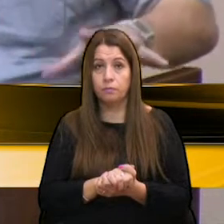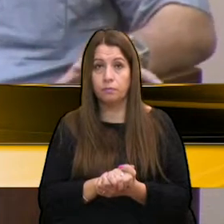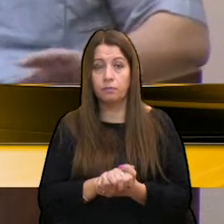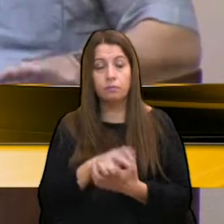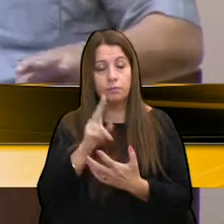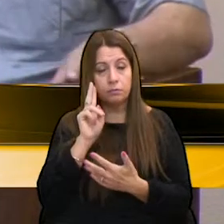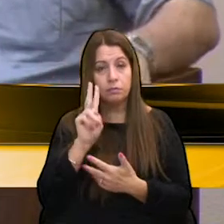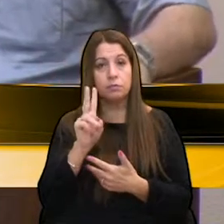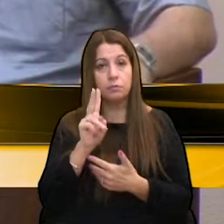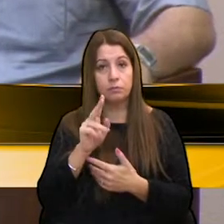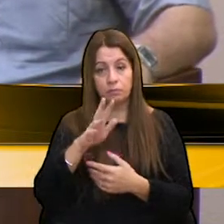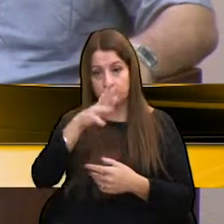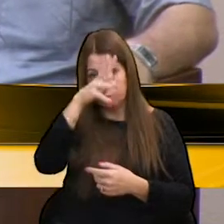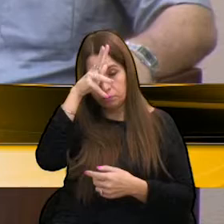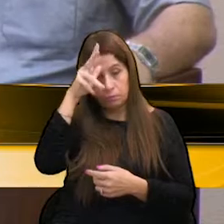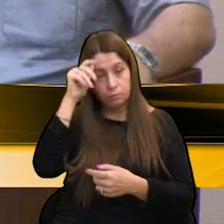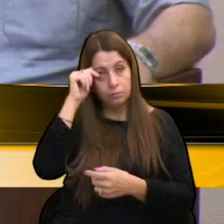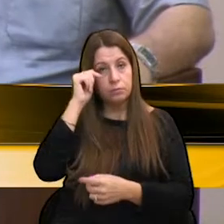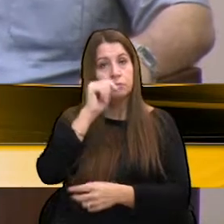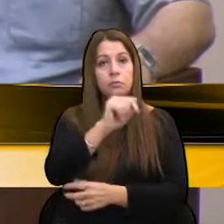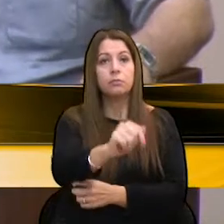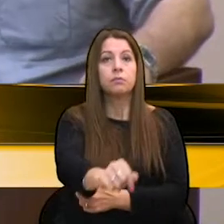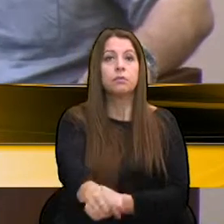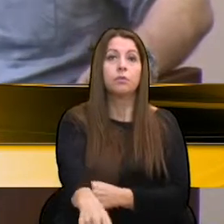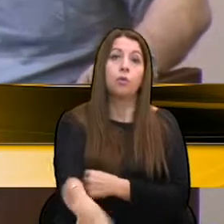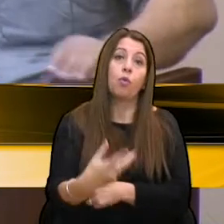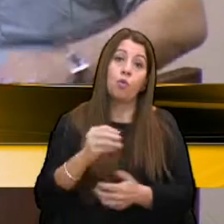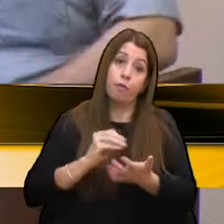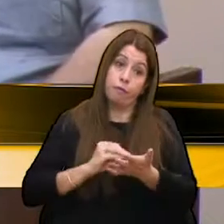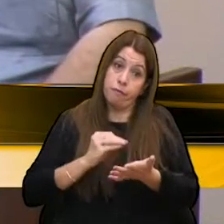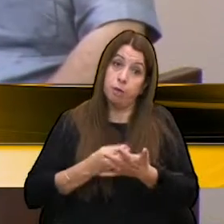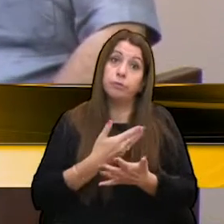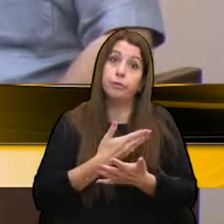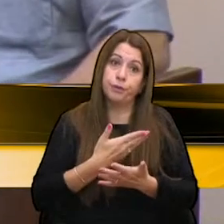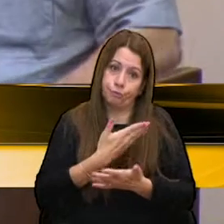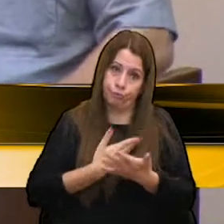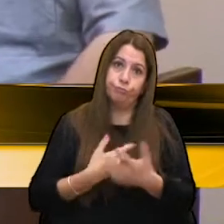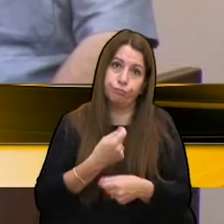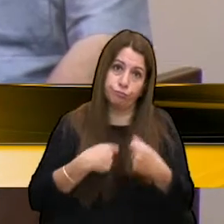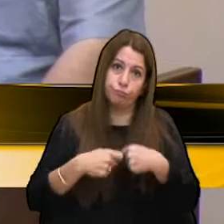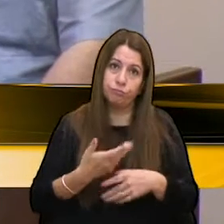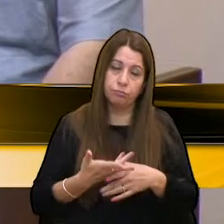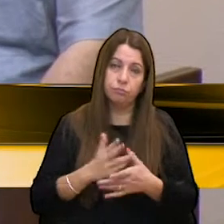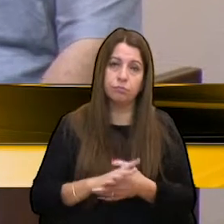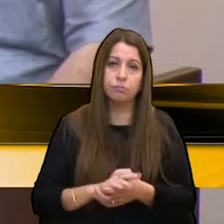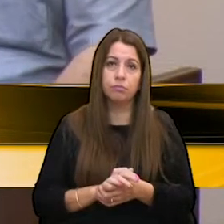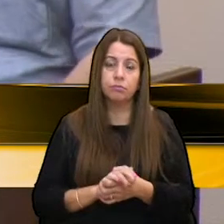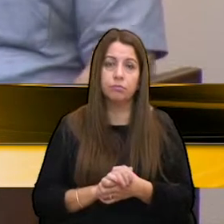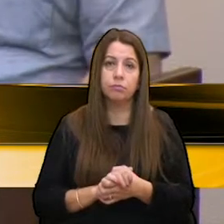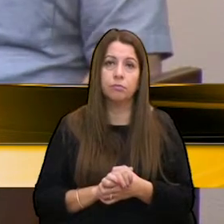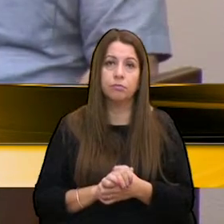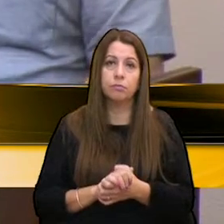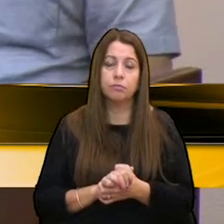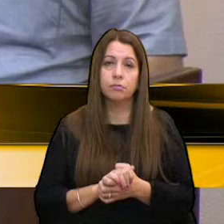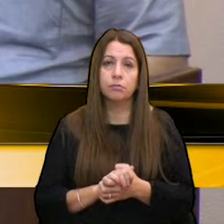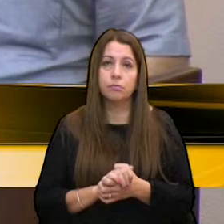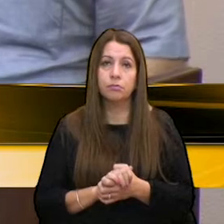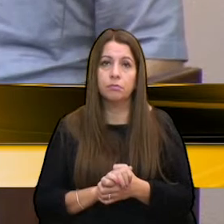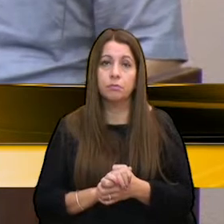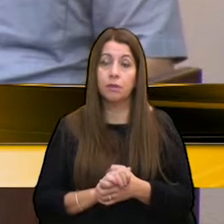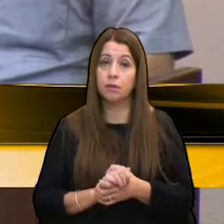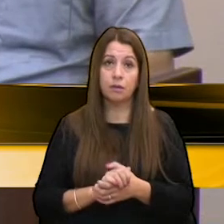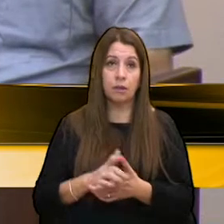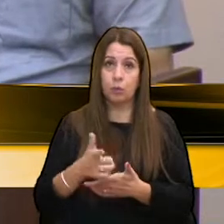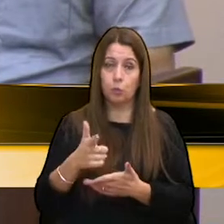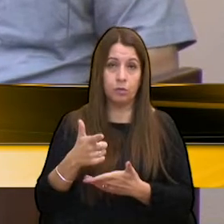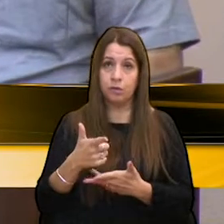o governo ou desgoverno, como já foi dito aqui, né? Mas que uma vez, não